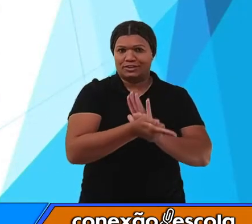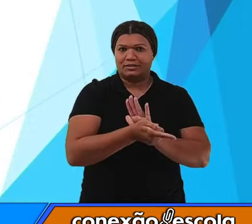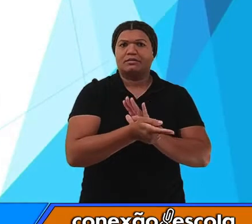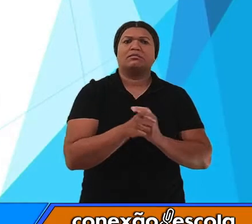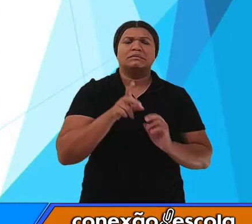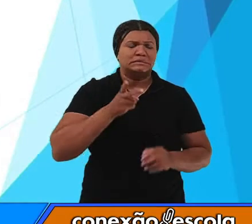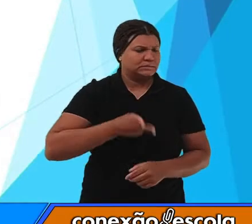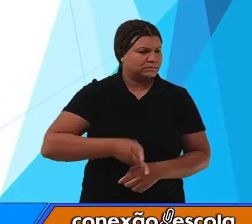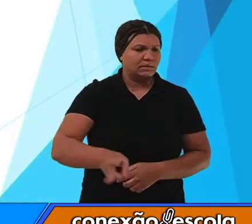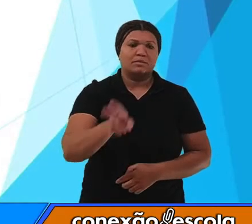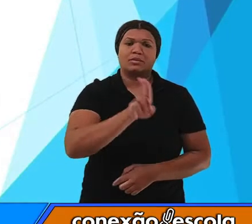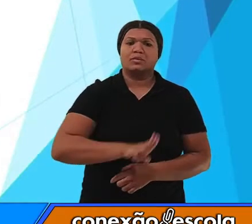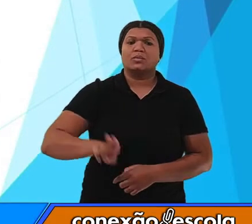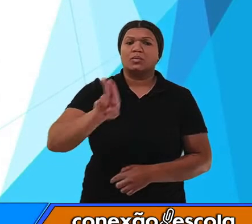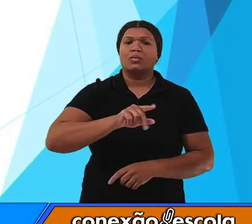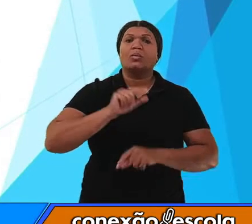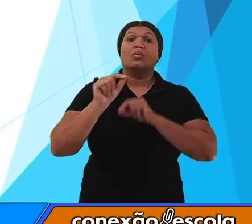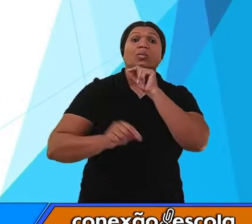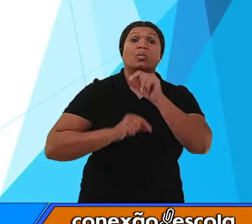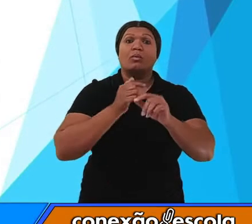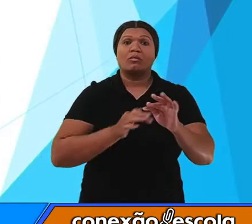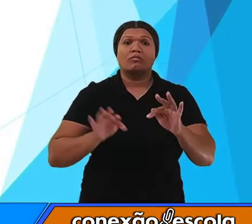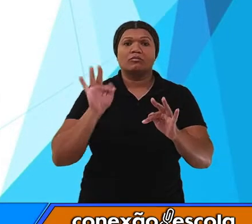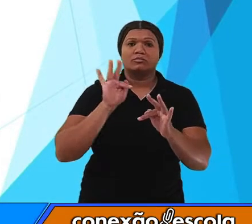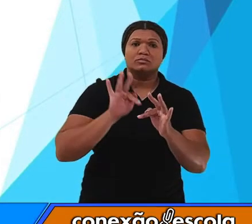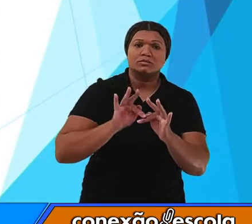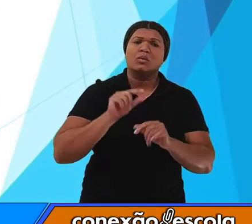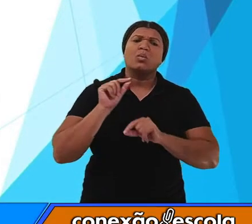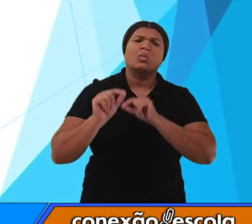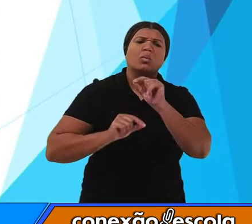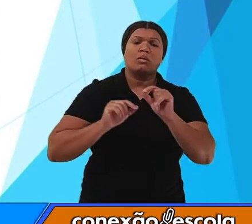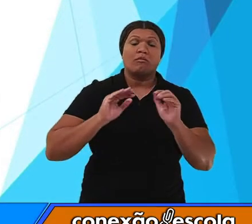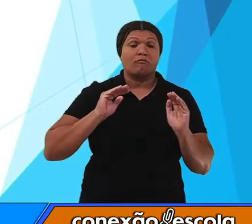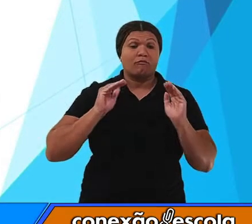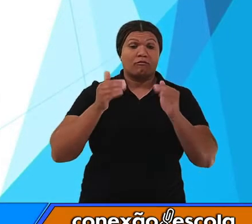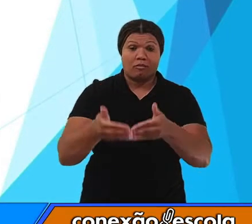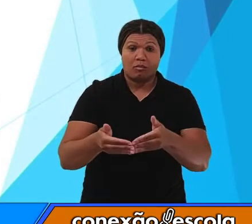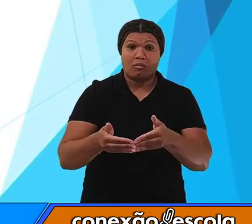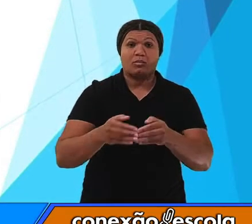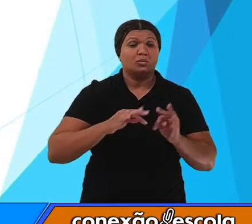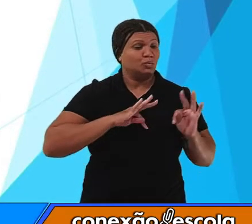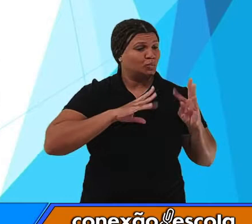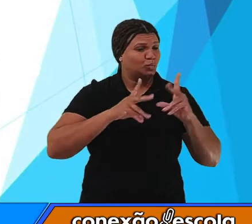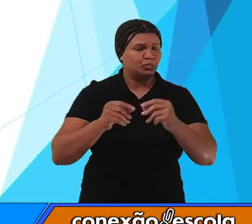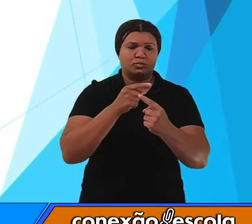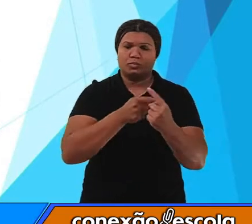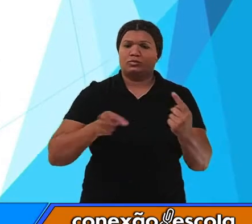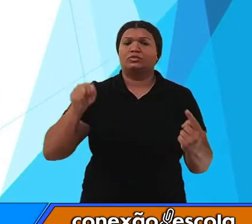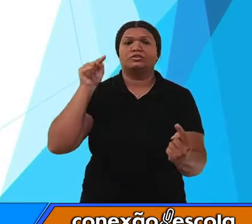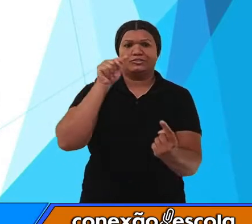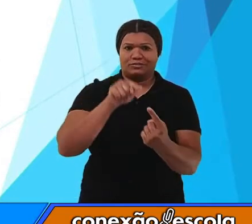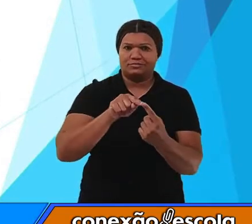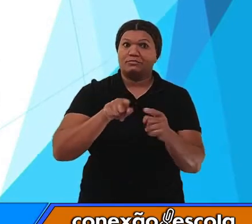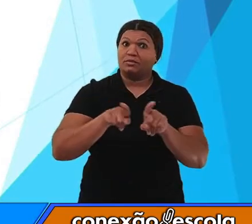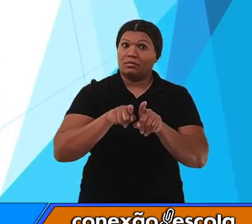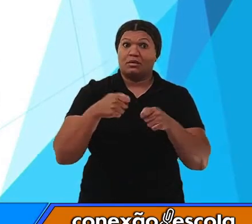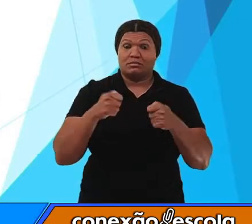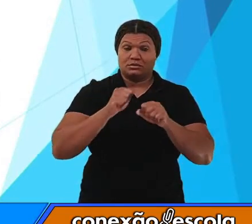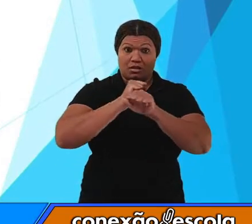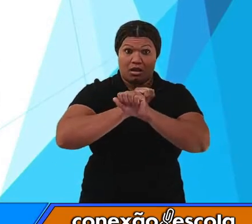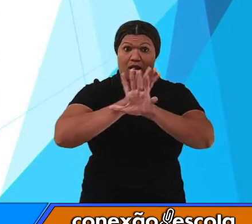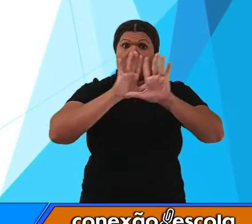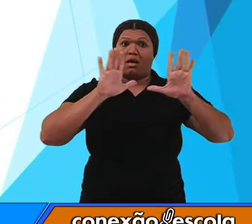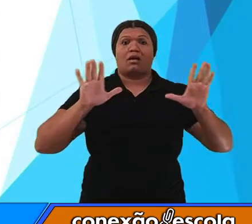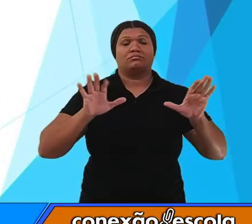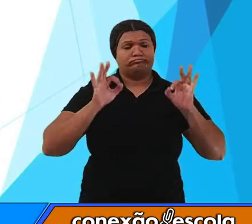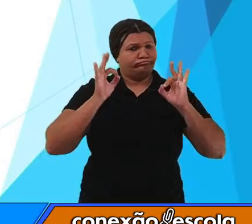sempre utilizada a função apelativa, sendo totalmente objetivo e, claro, além